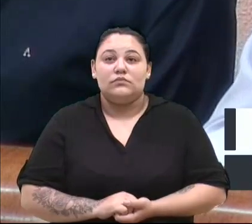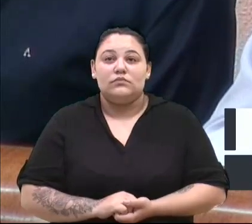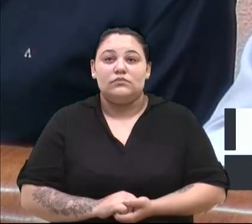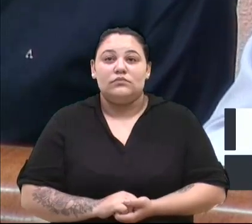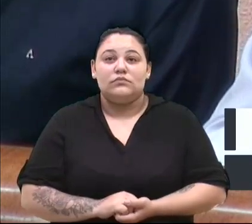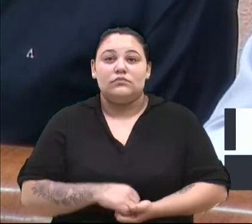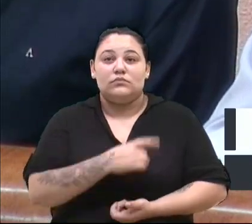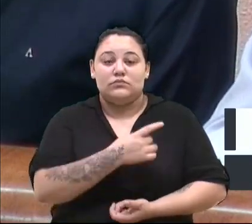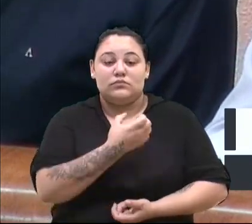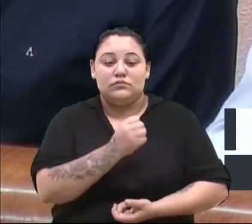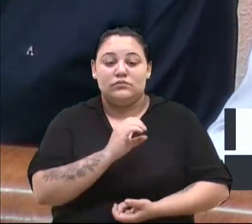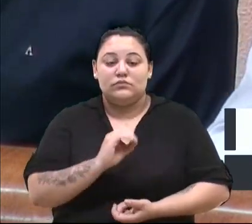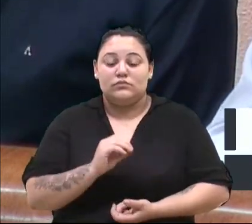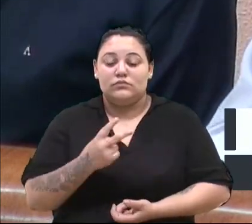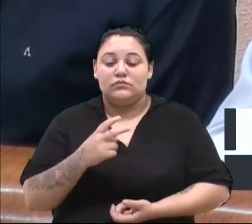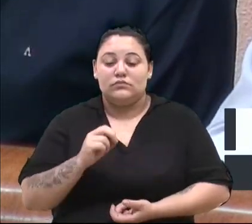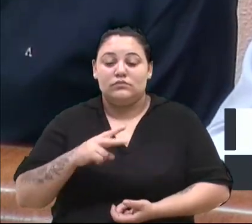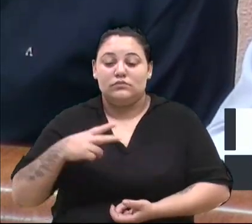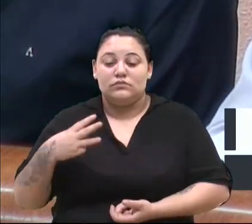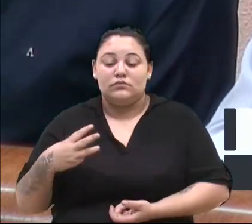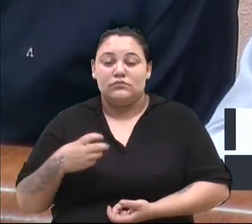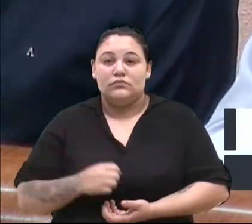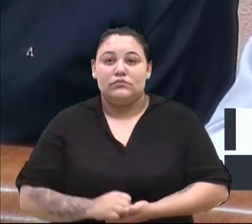180, 2023.